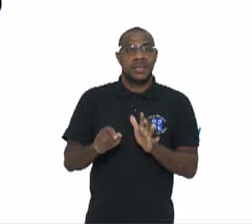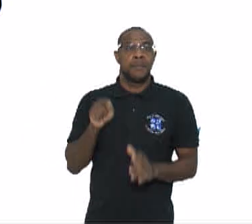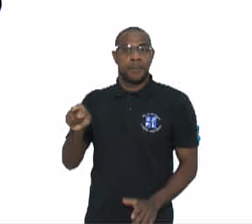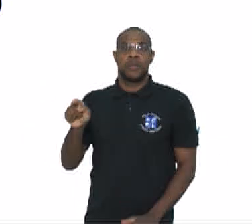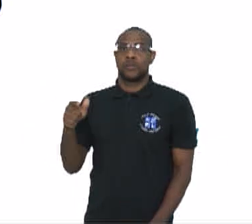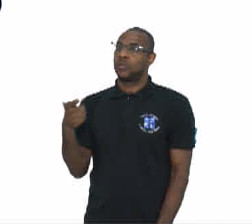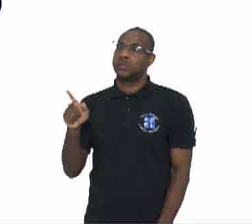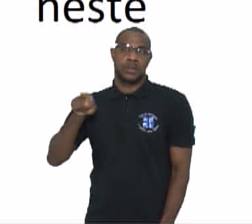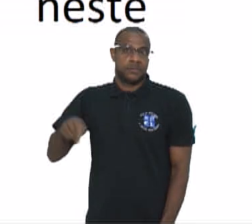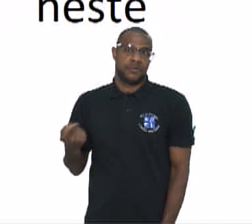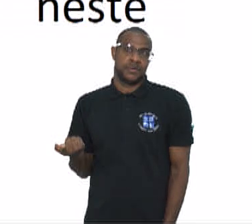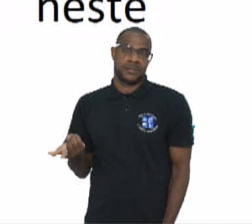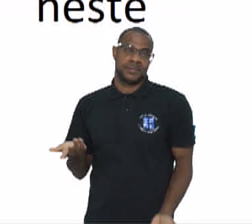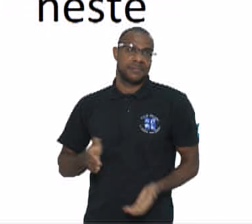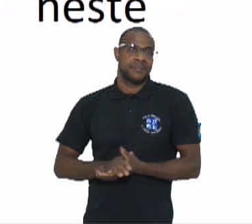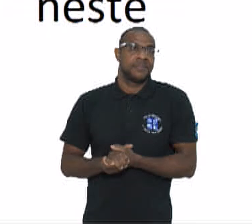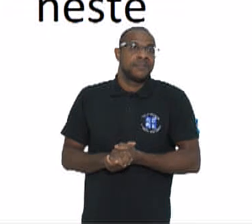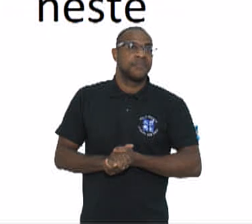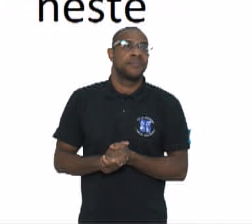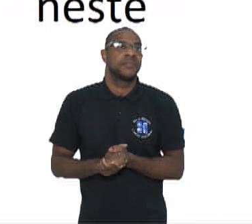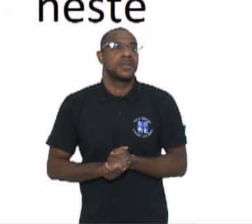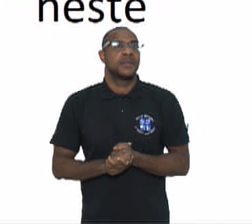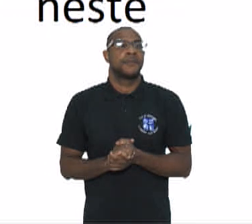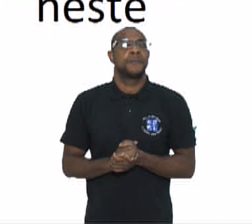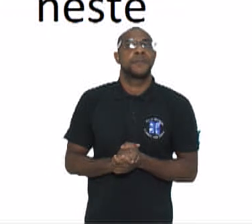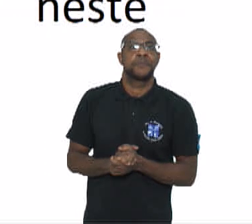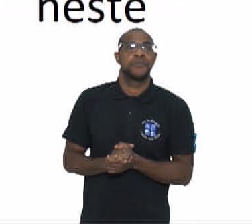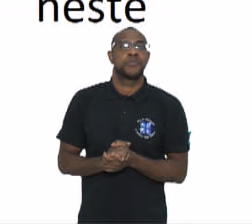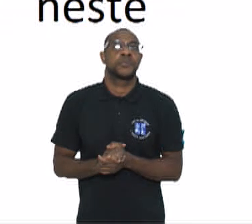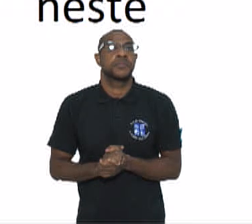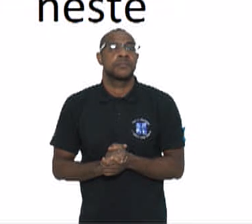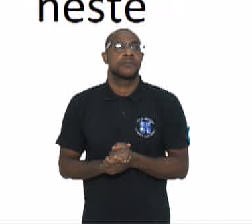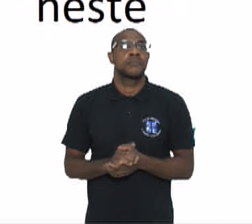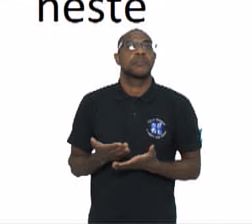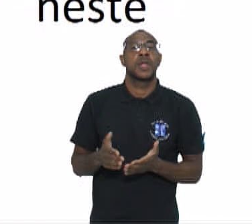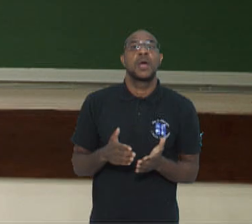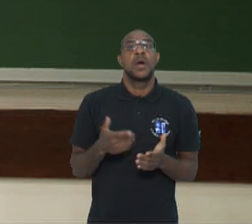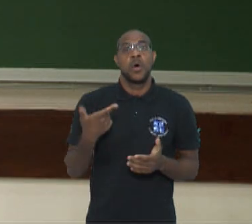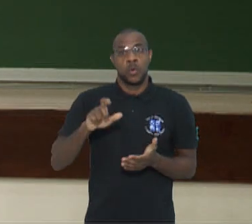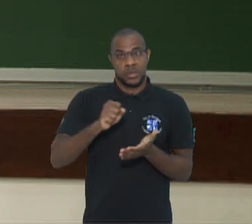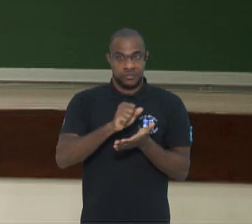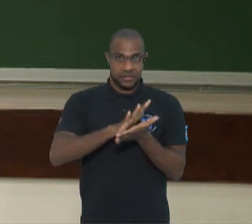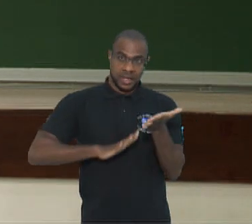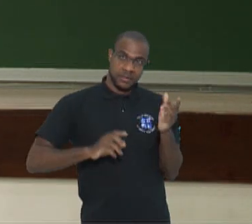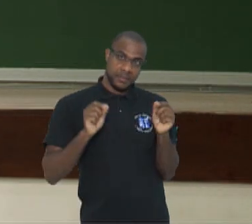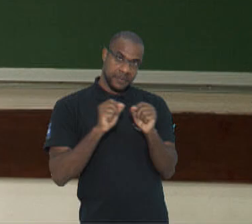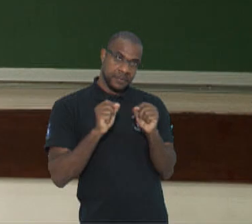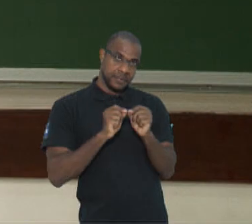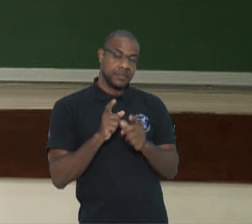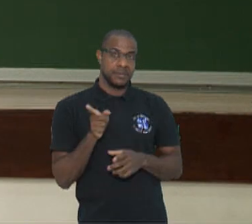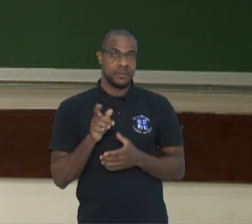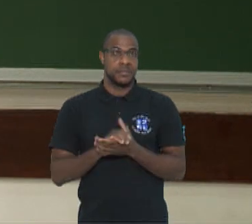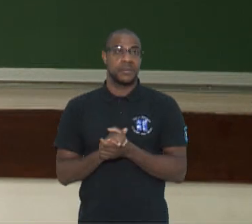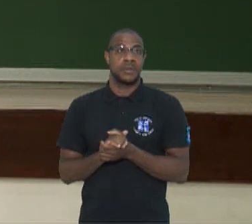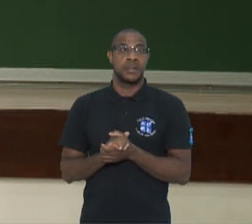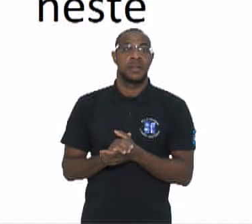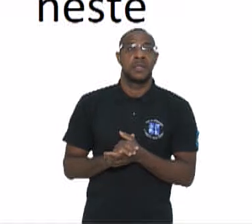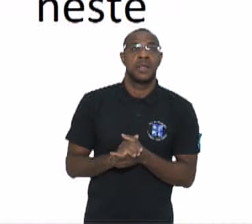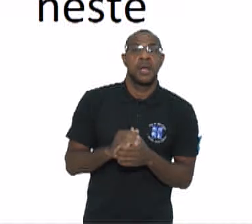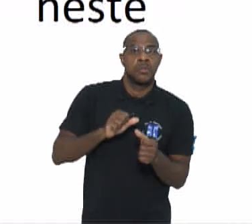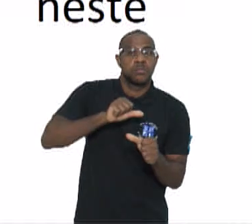ok? Então, vamos lá. Outra atividade para vocês. A renovação